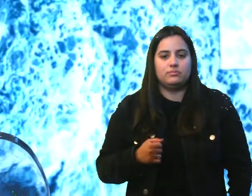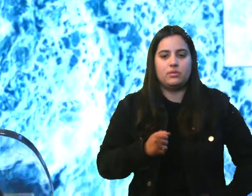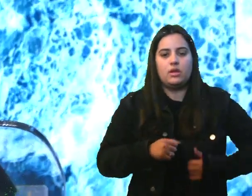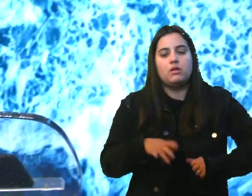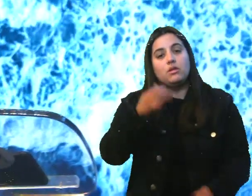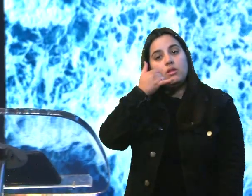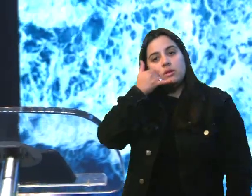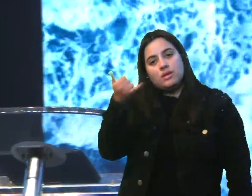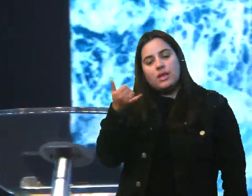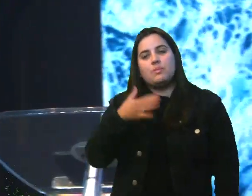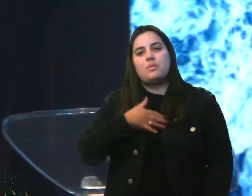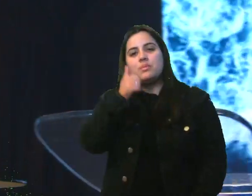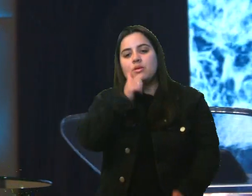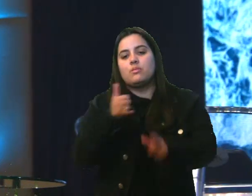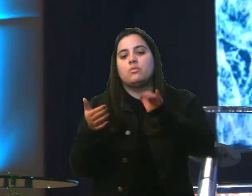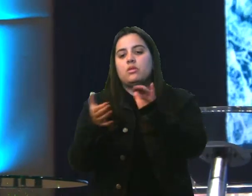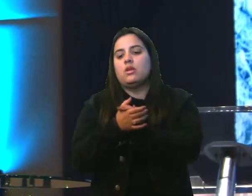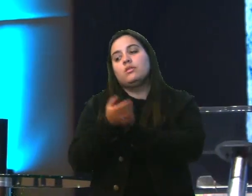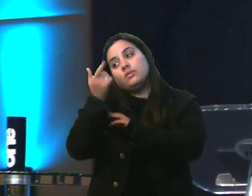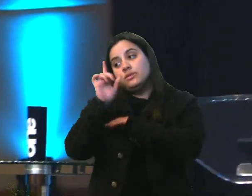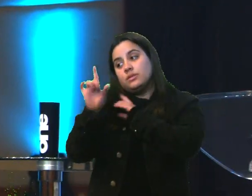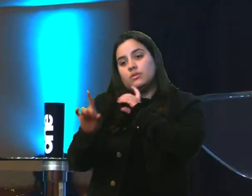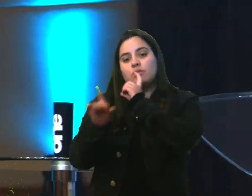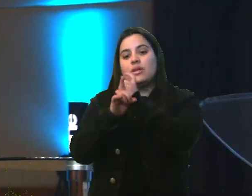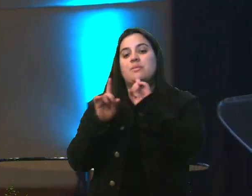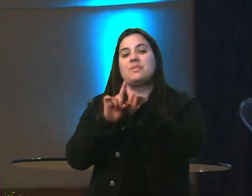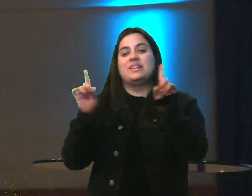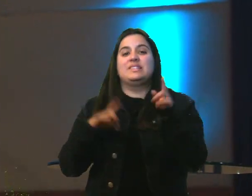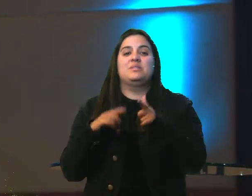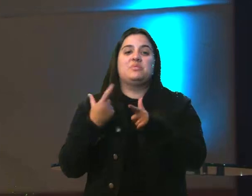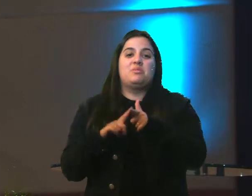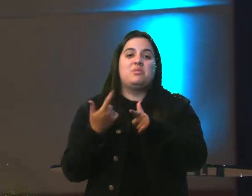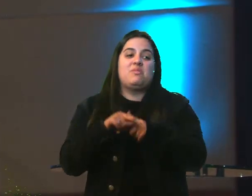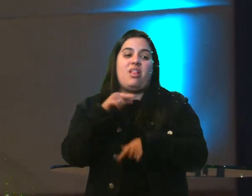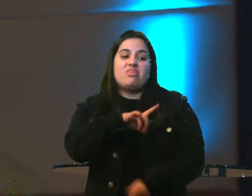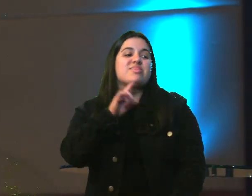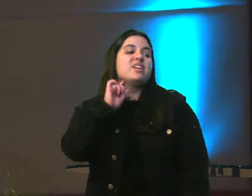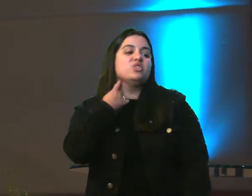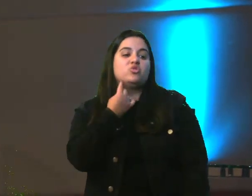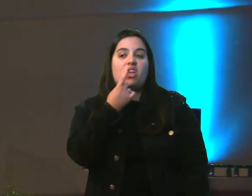Liguei para minha esposa e falei, peguei ela, só que tem um problema, ela está suja e sangrando.